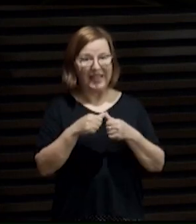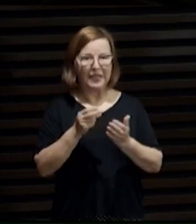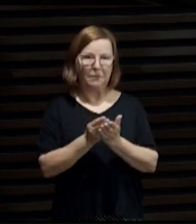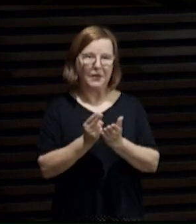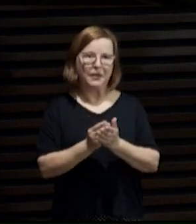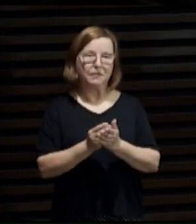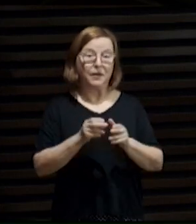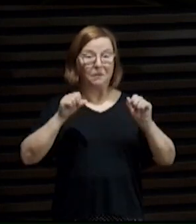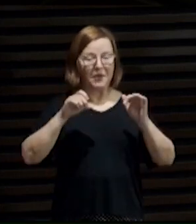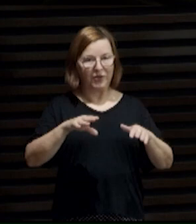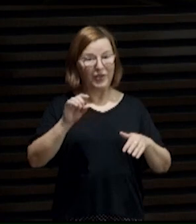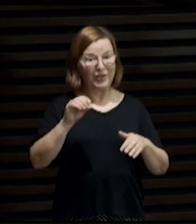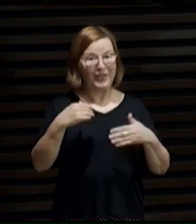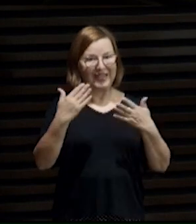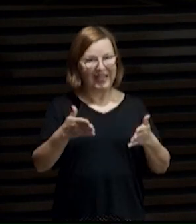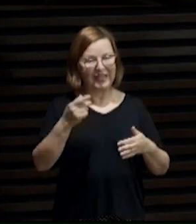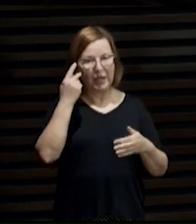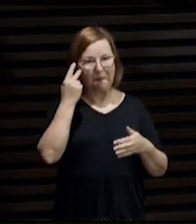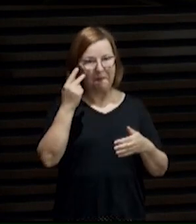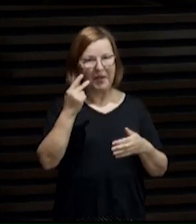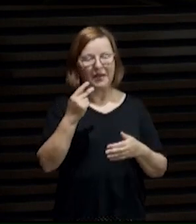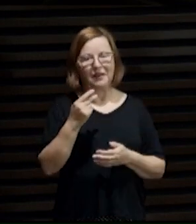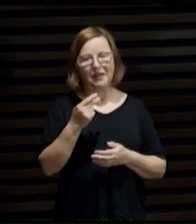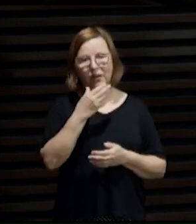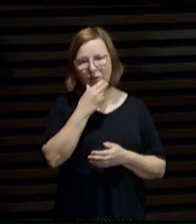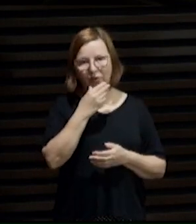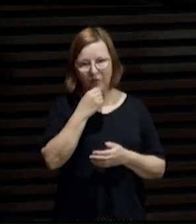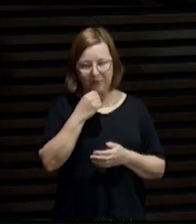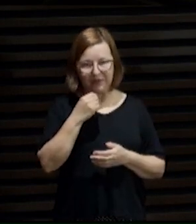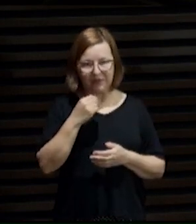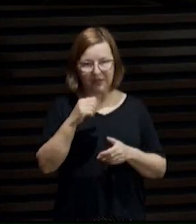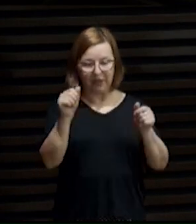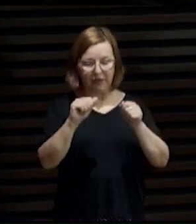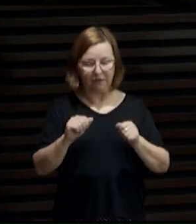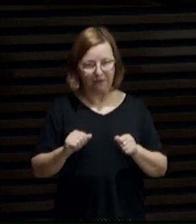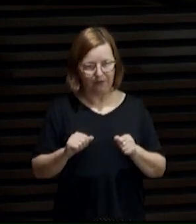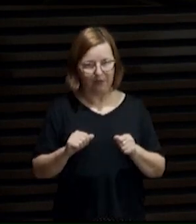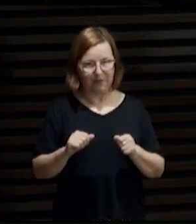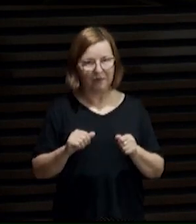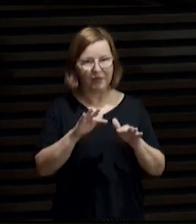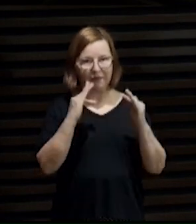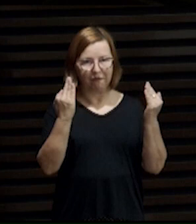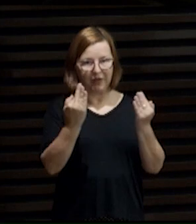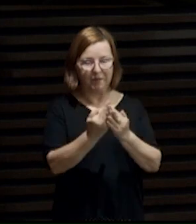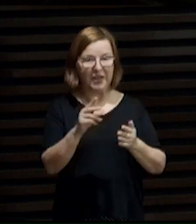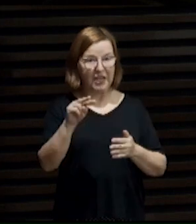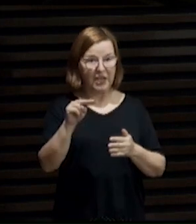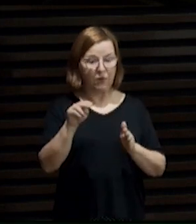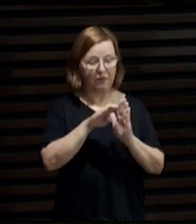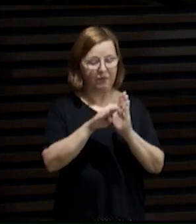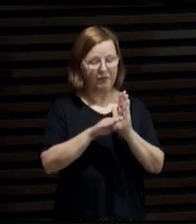dada para aqueles que formam família em conformidade com a palavra de Deus, e ponto final. Existe